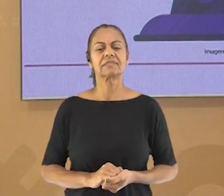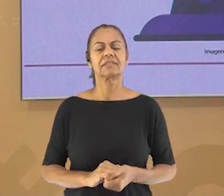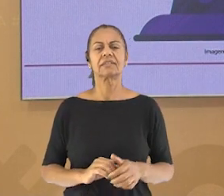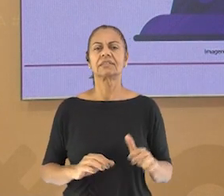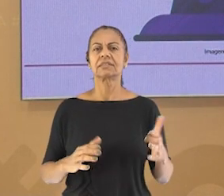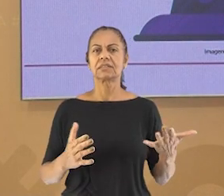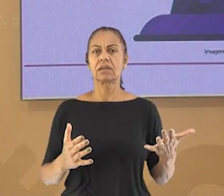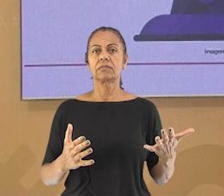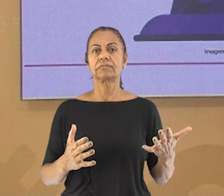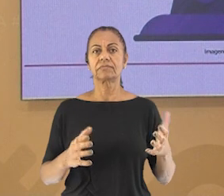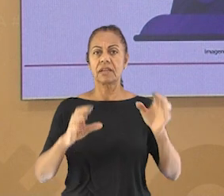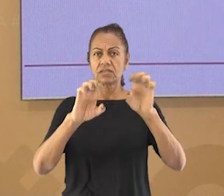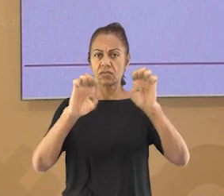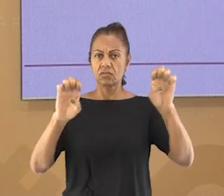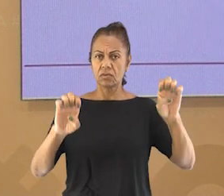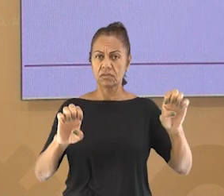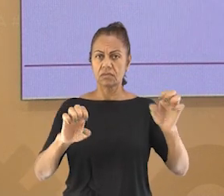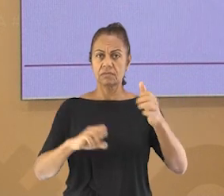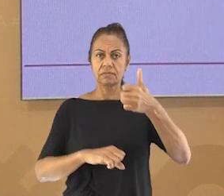igual a 15.